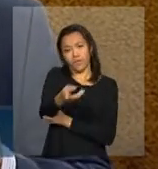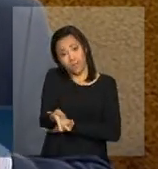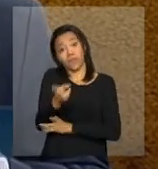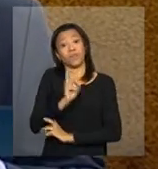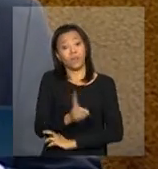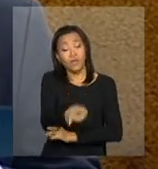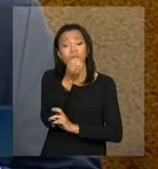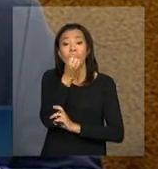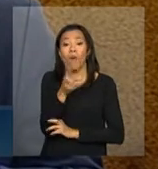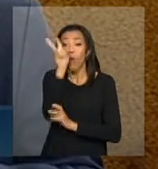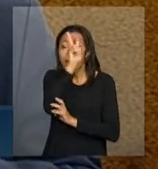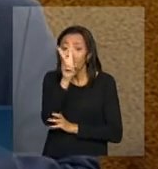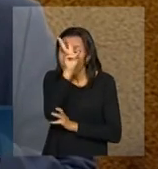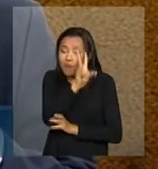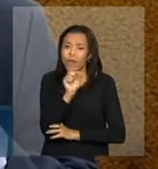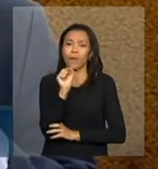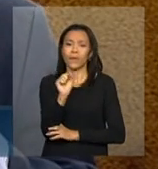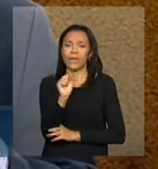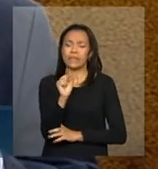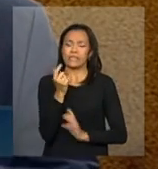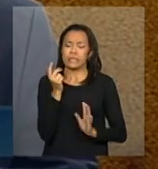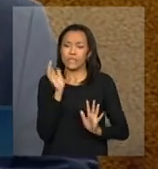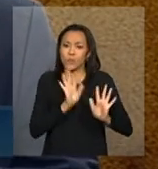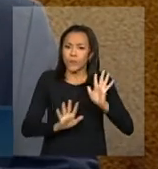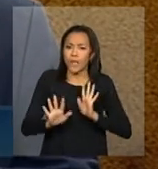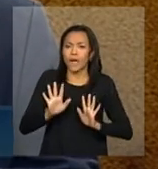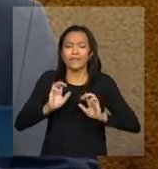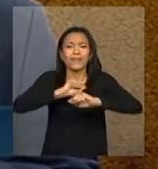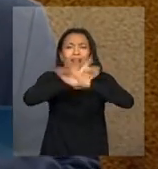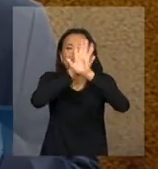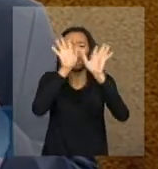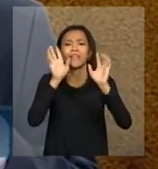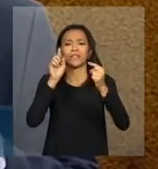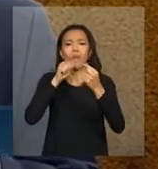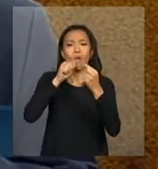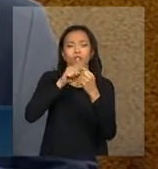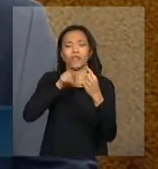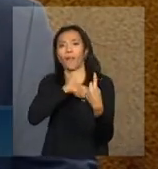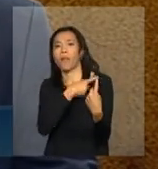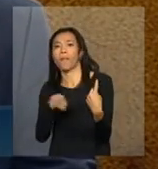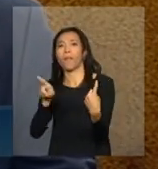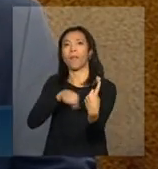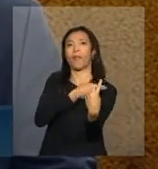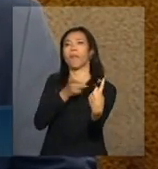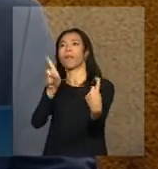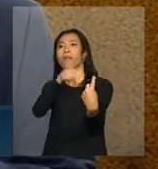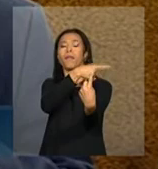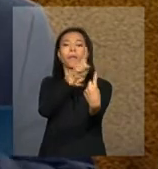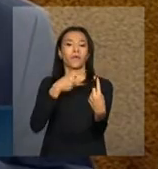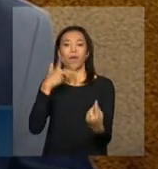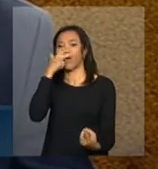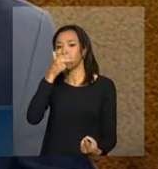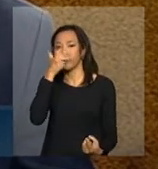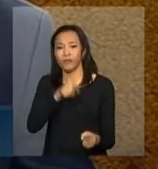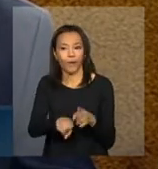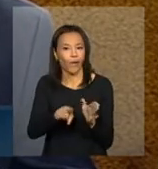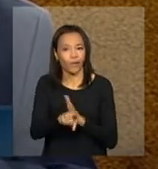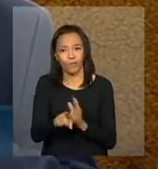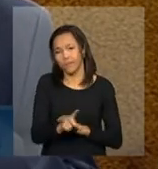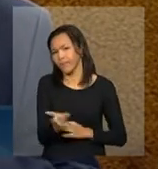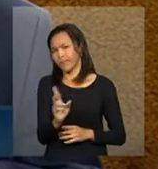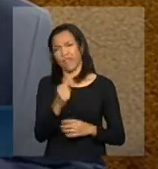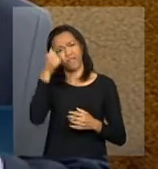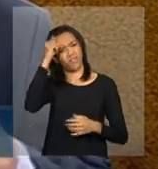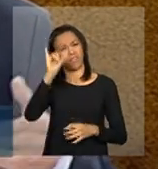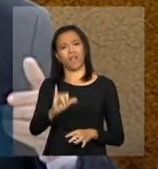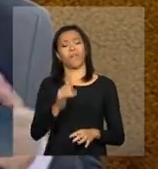bom lembrar aquele cuidado da gente procurar objetividade na fala, procurar não repetir aquilo que as outras pessoas já falaram,